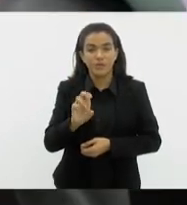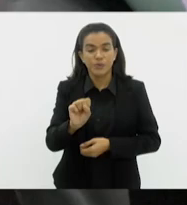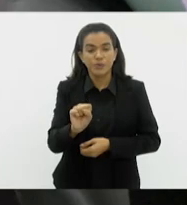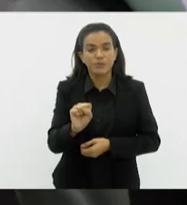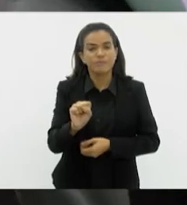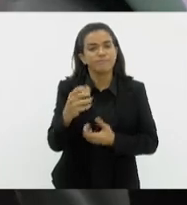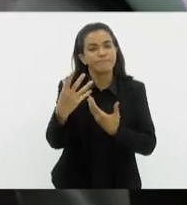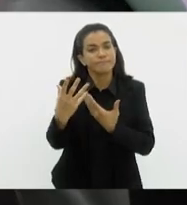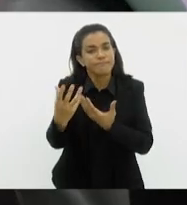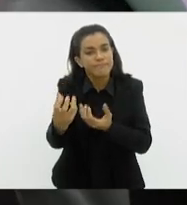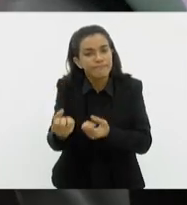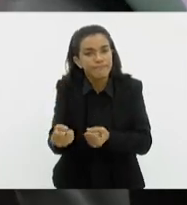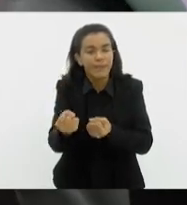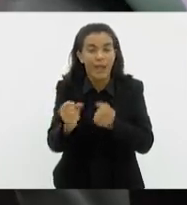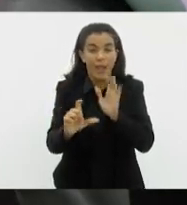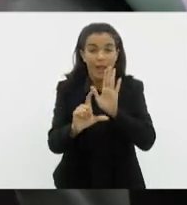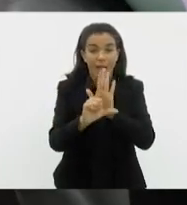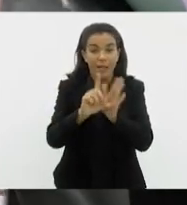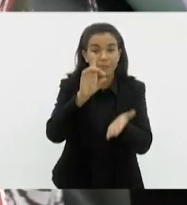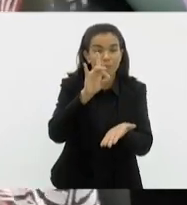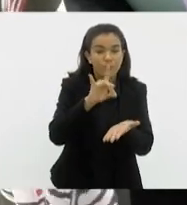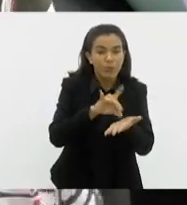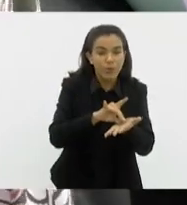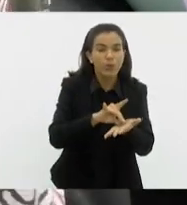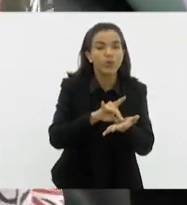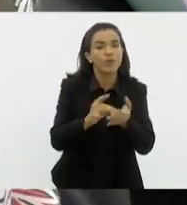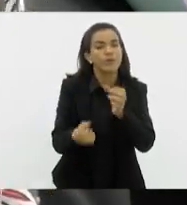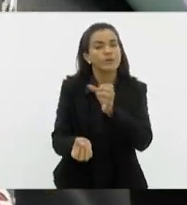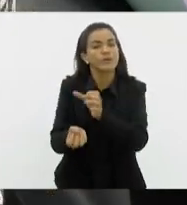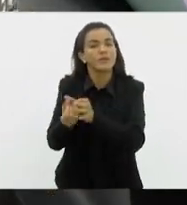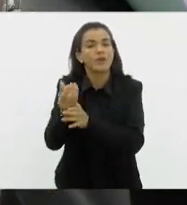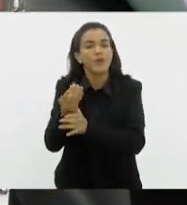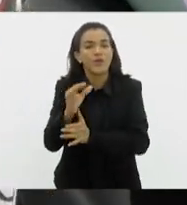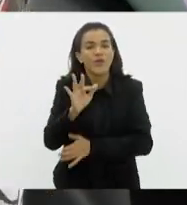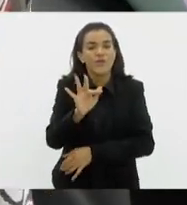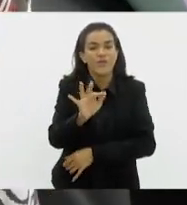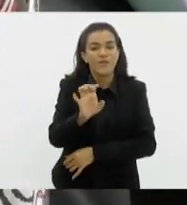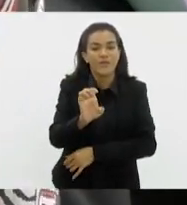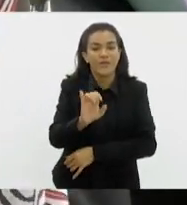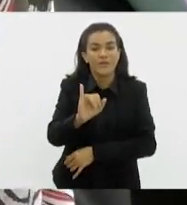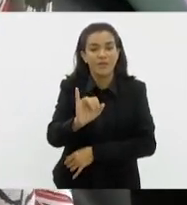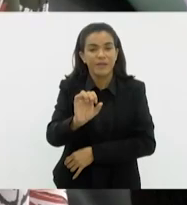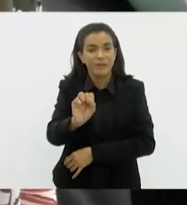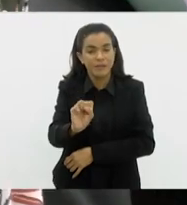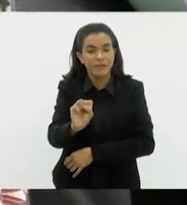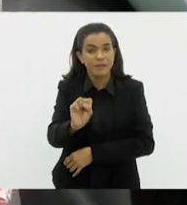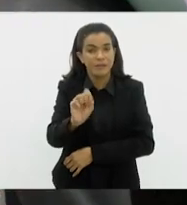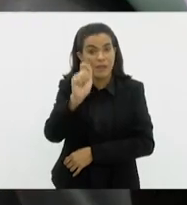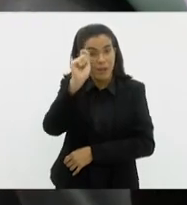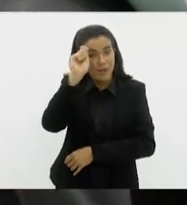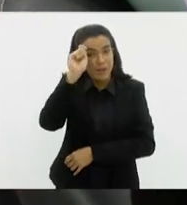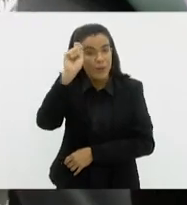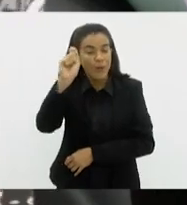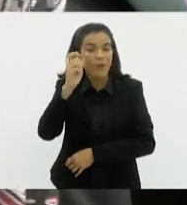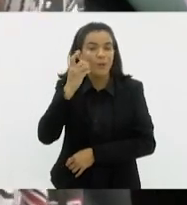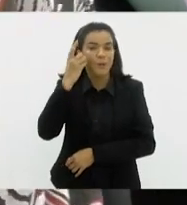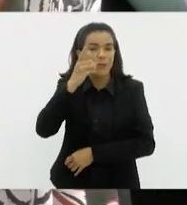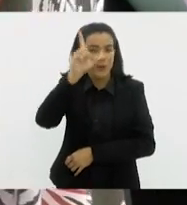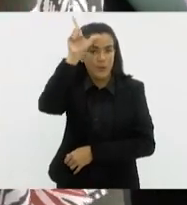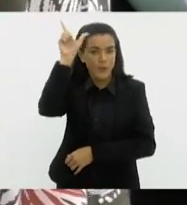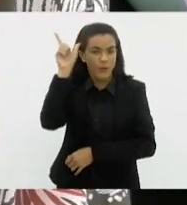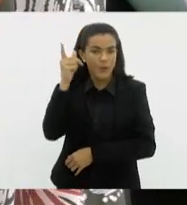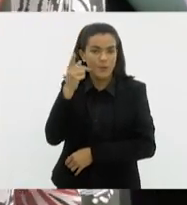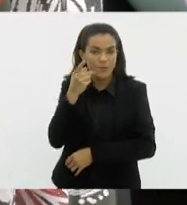considerasse a lei original que criou o FEIS também, que é de autoria do deputado Luiz Paulo